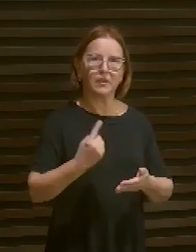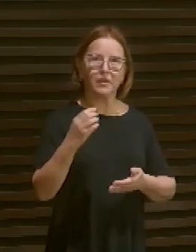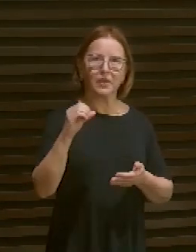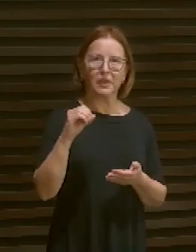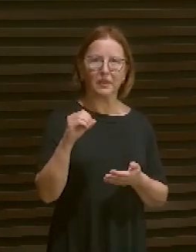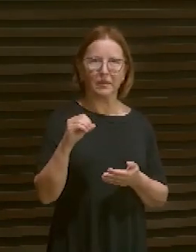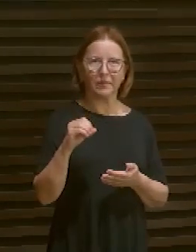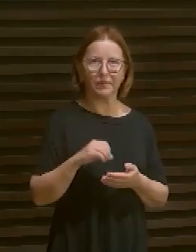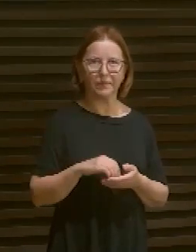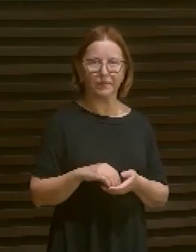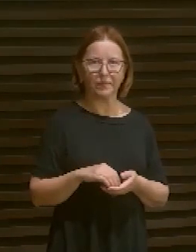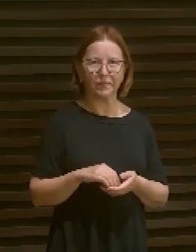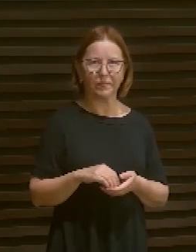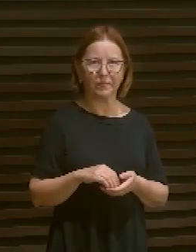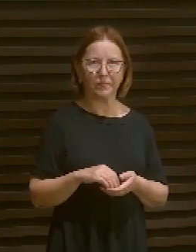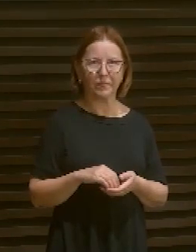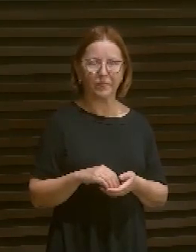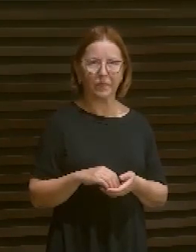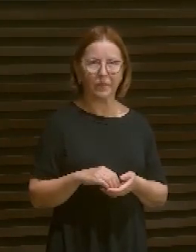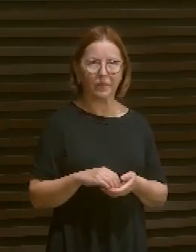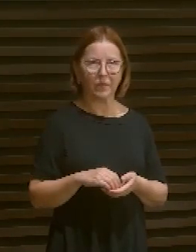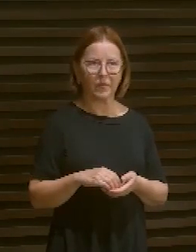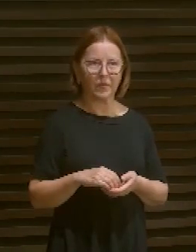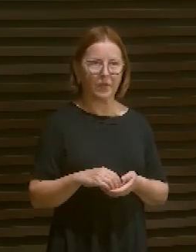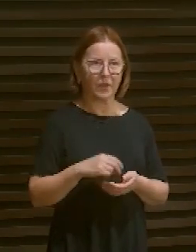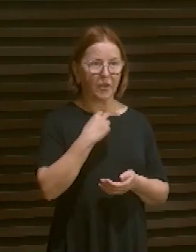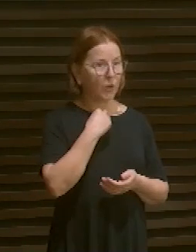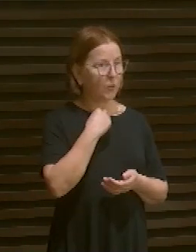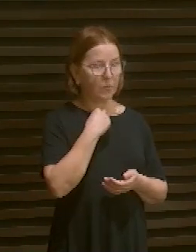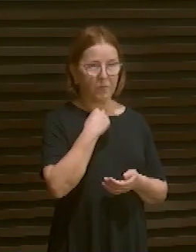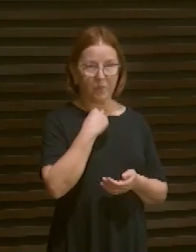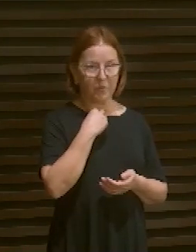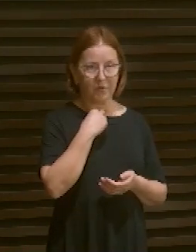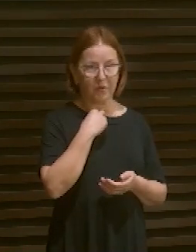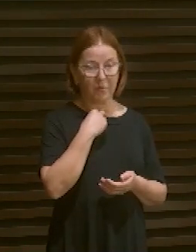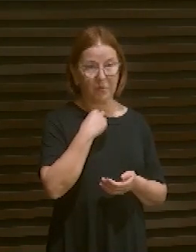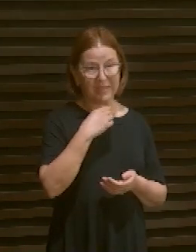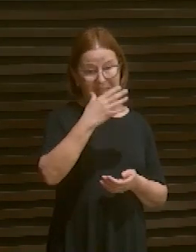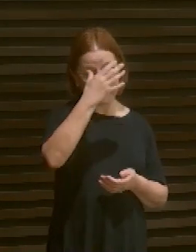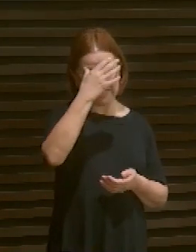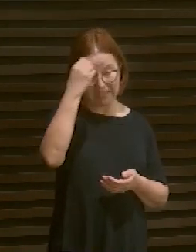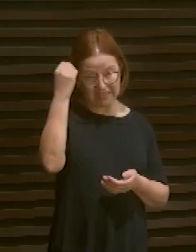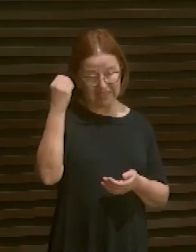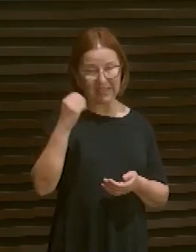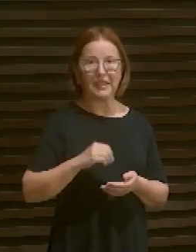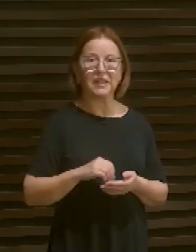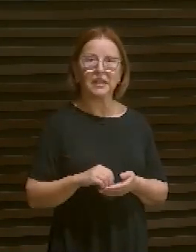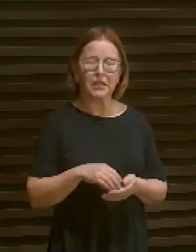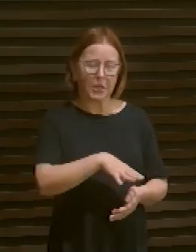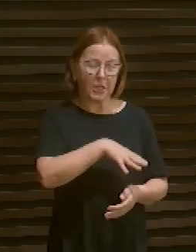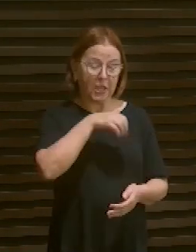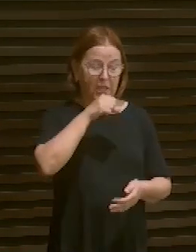Não devemos perder a referência da ira de Deus. Olha o versículo 10.